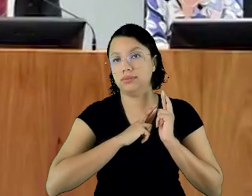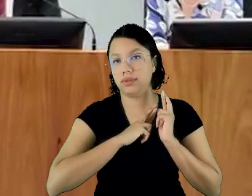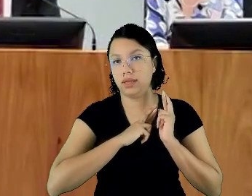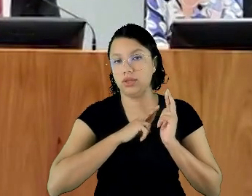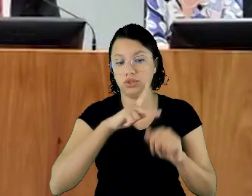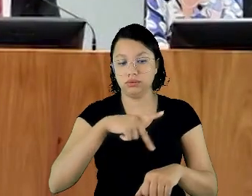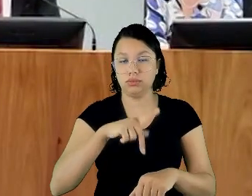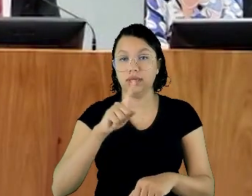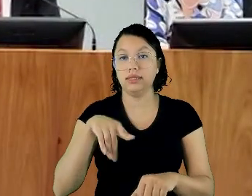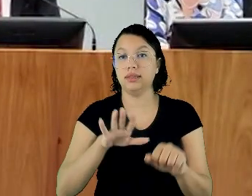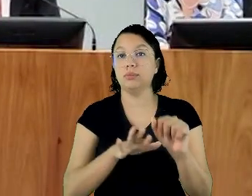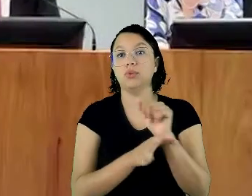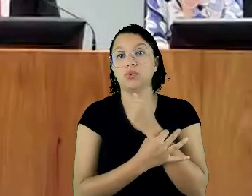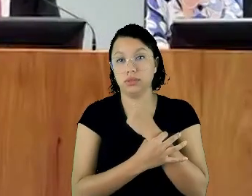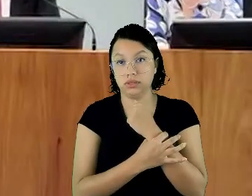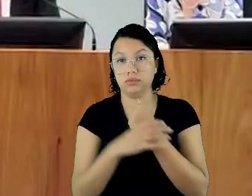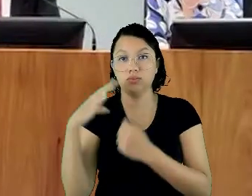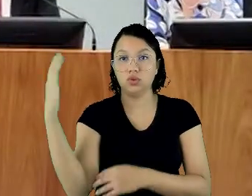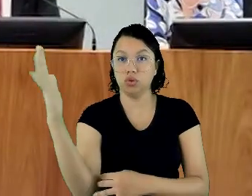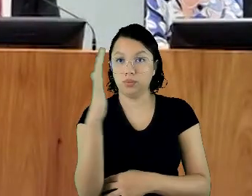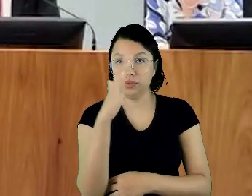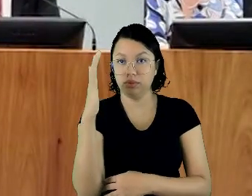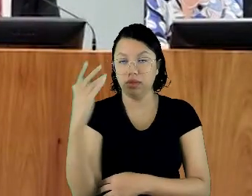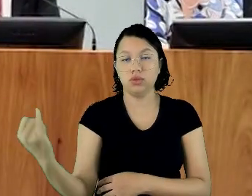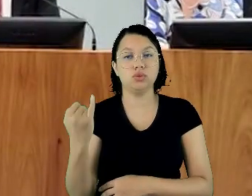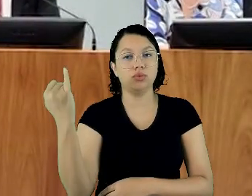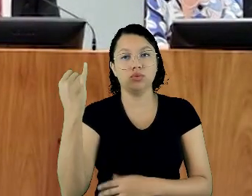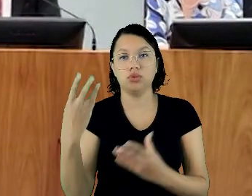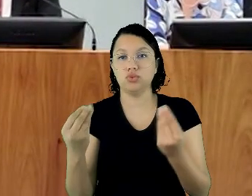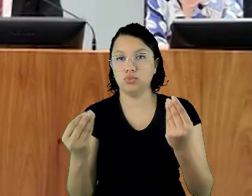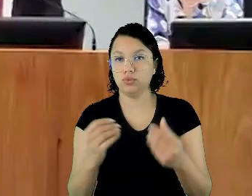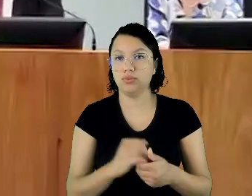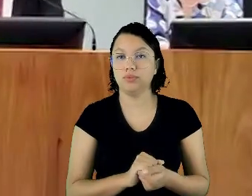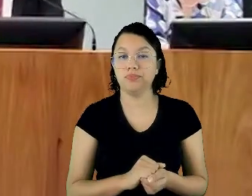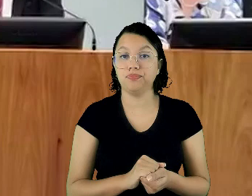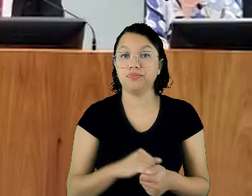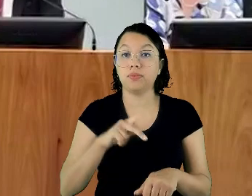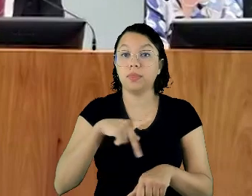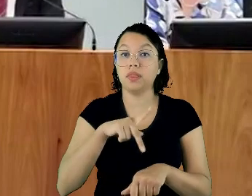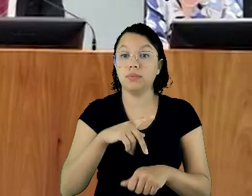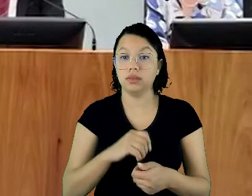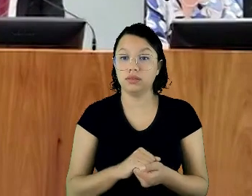meio ambiente é fundamental. O Brasil é um player